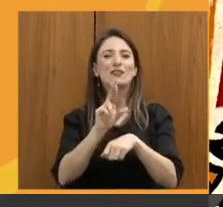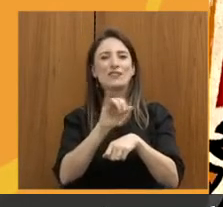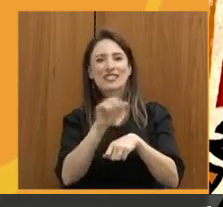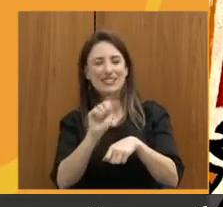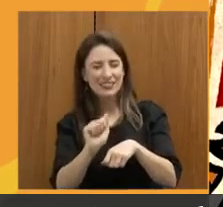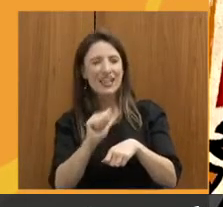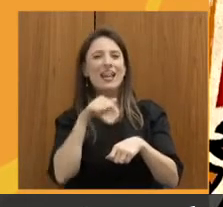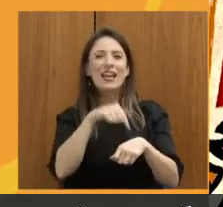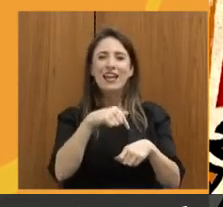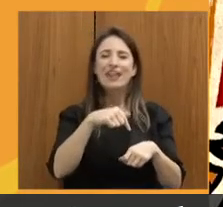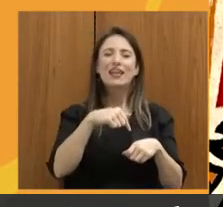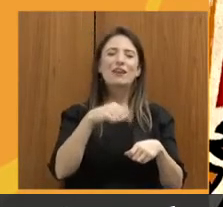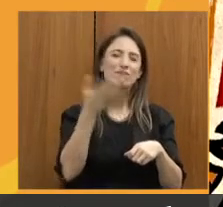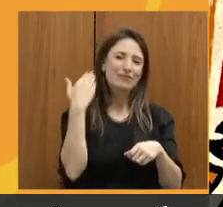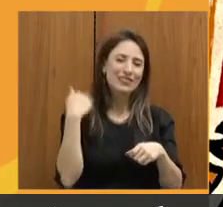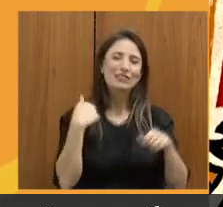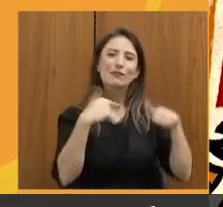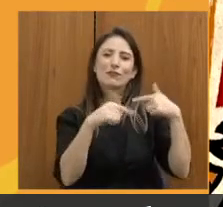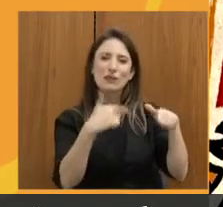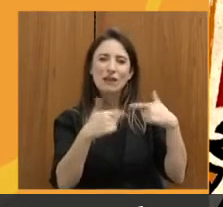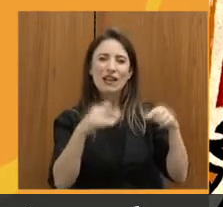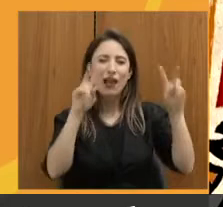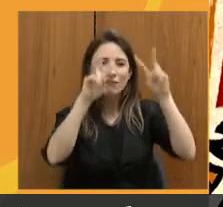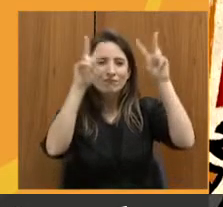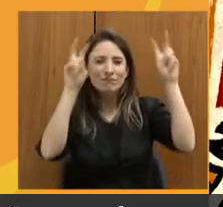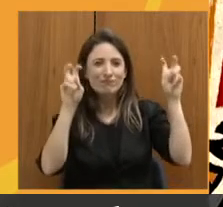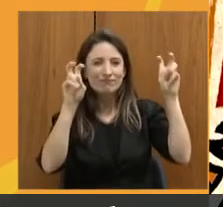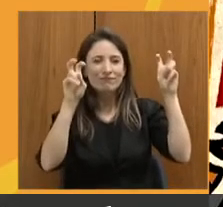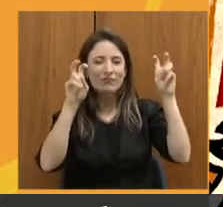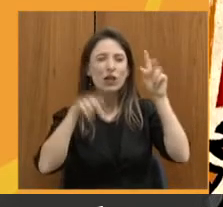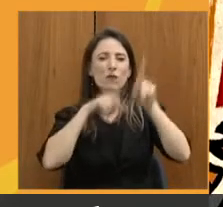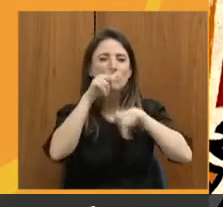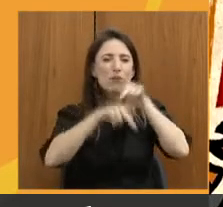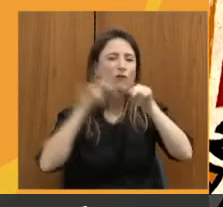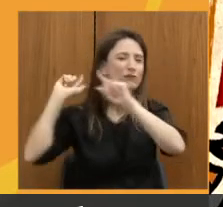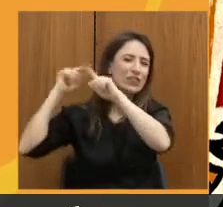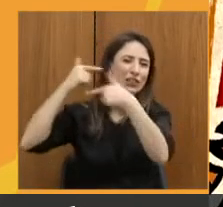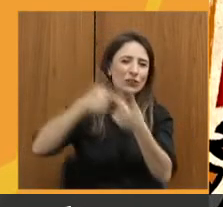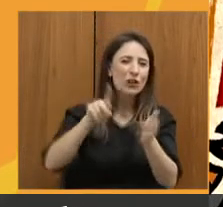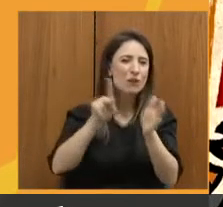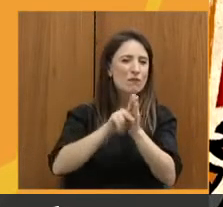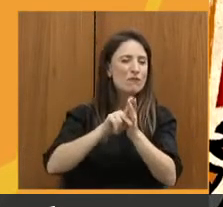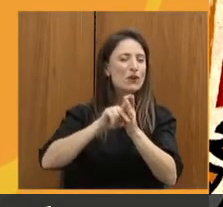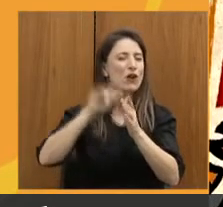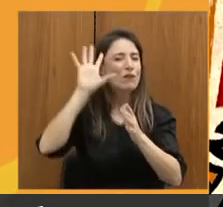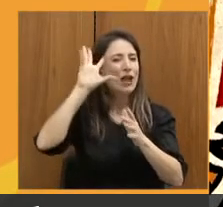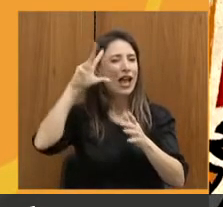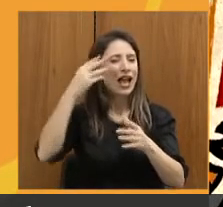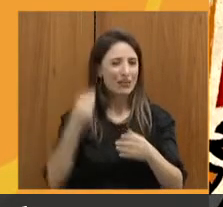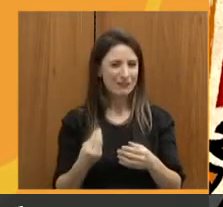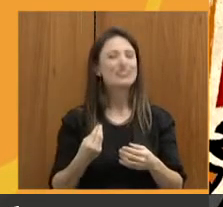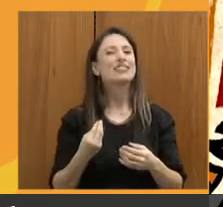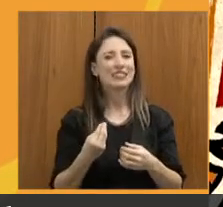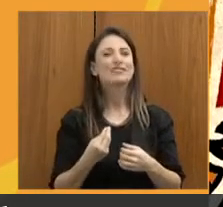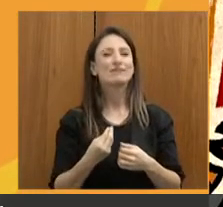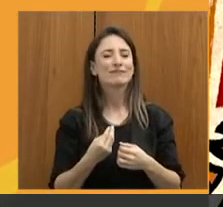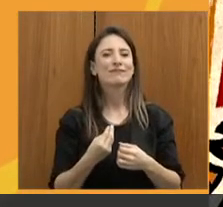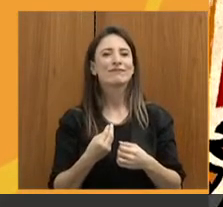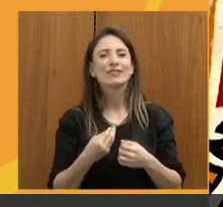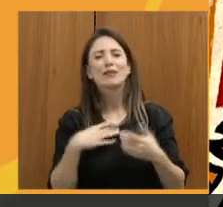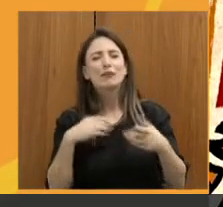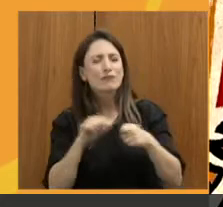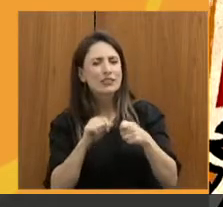seppir trabalhar essa pauta dos povos tradicionais de matriz africana a partir de um